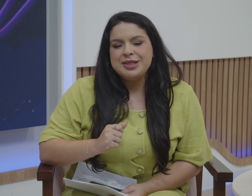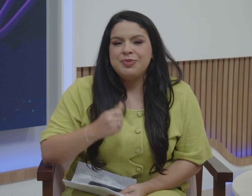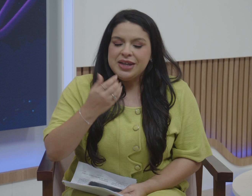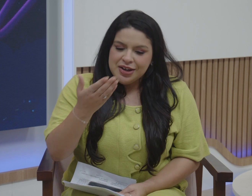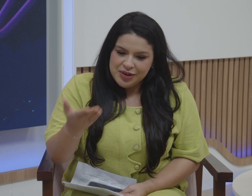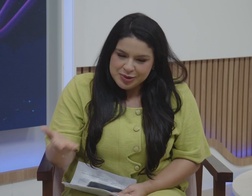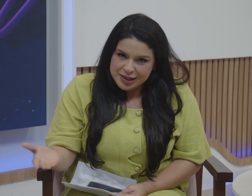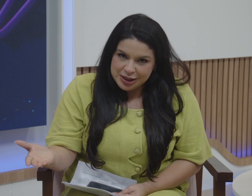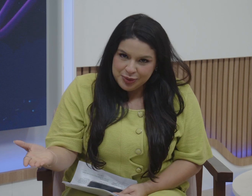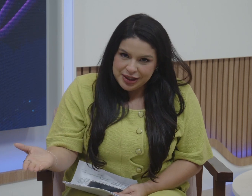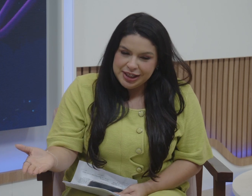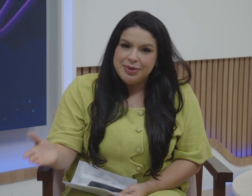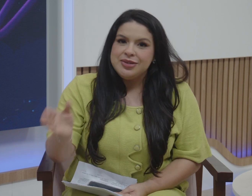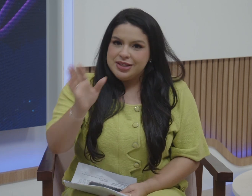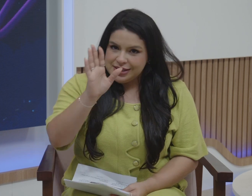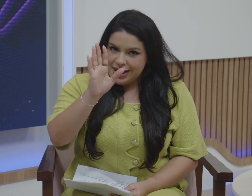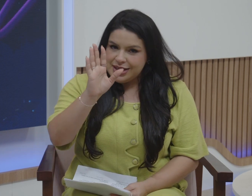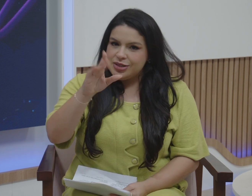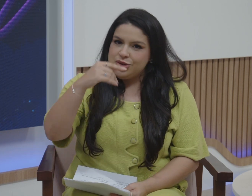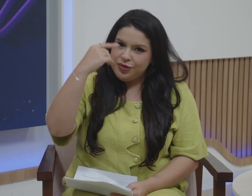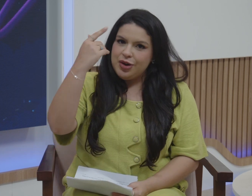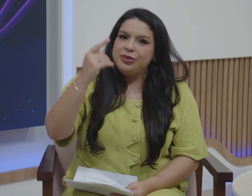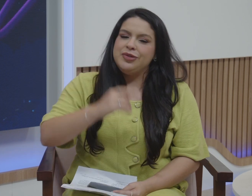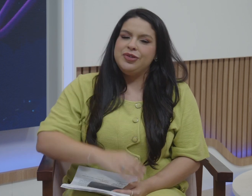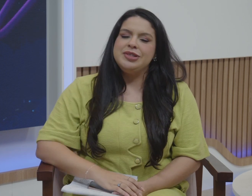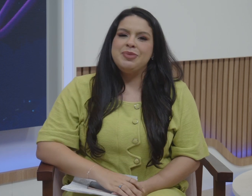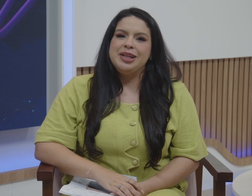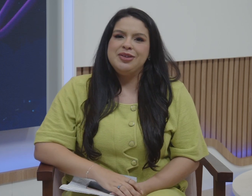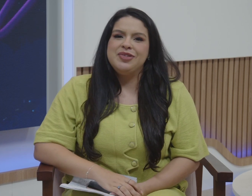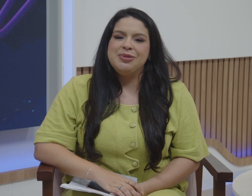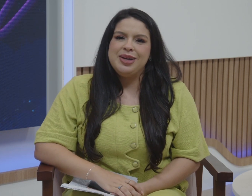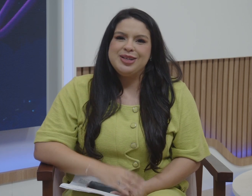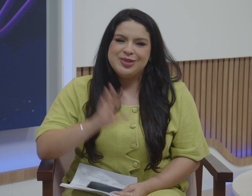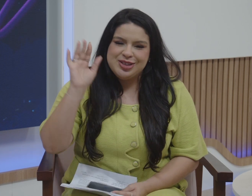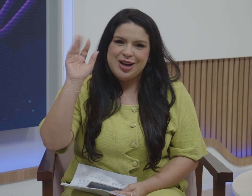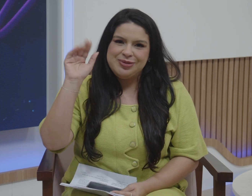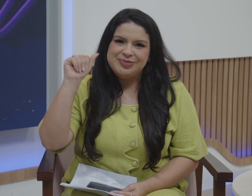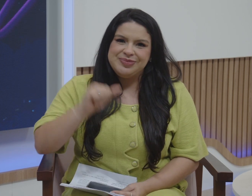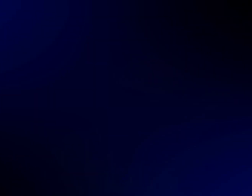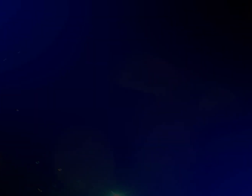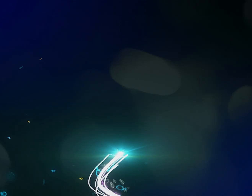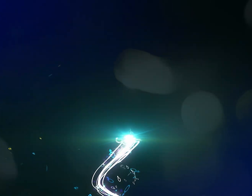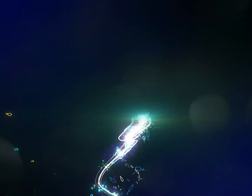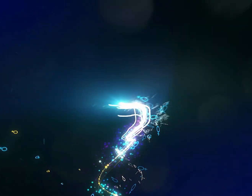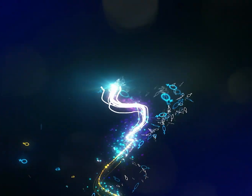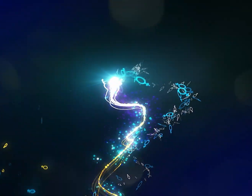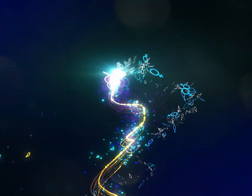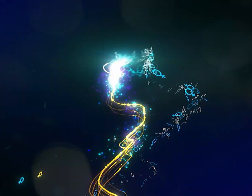programação. Vamos ficando por aqui, mas não se esqueça, a gente volta, viu? Semana que vem. Beijo, tchau.